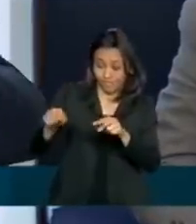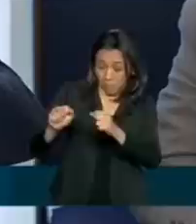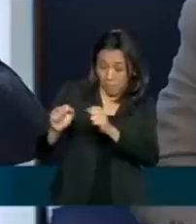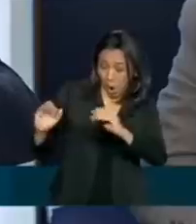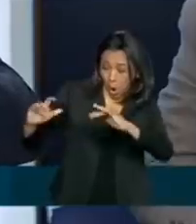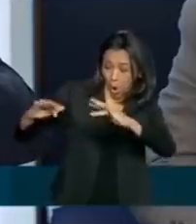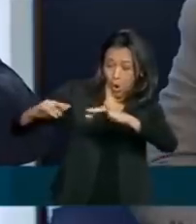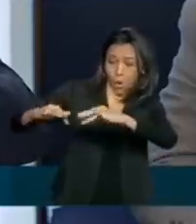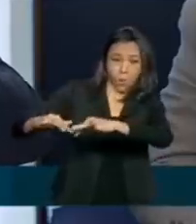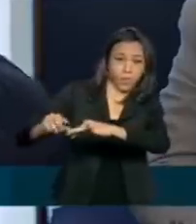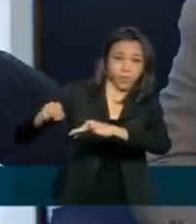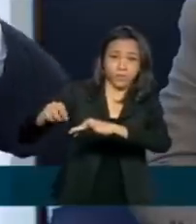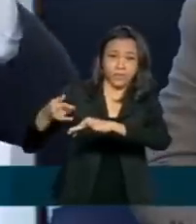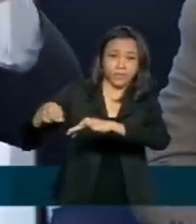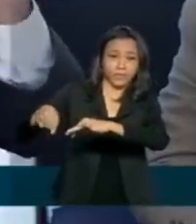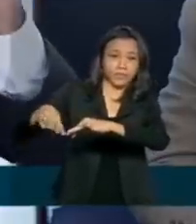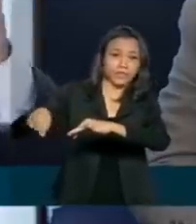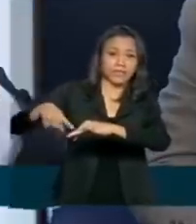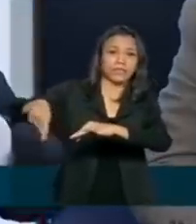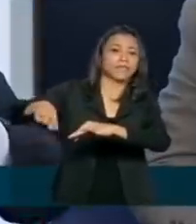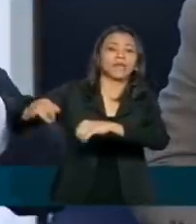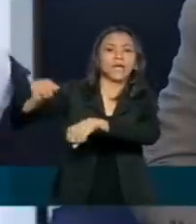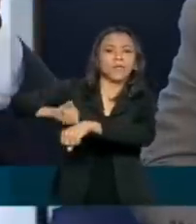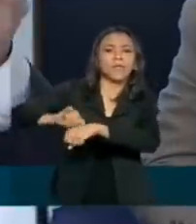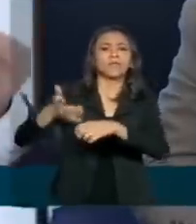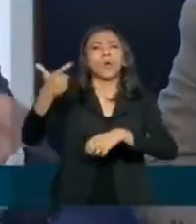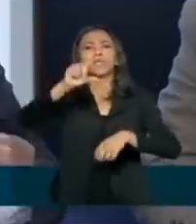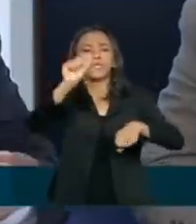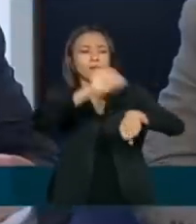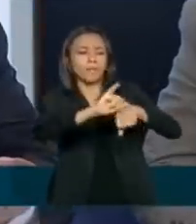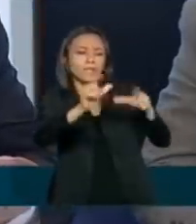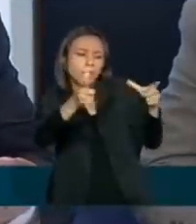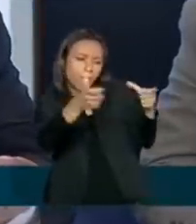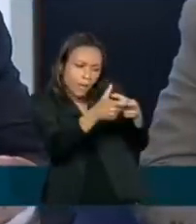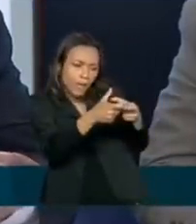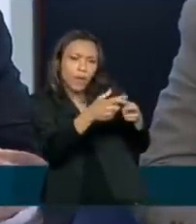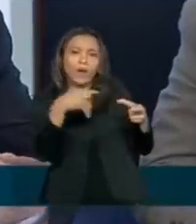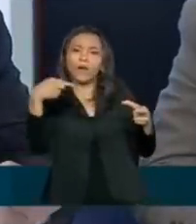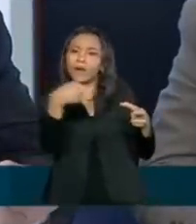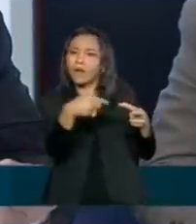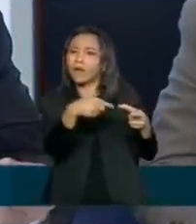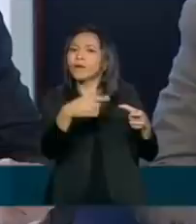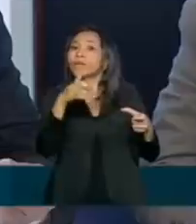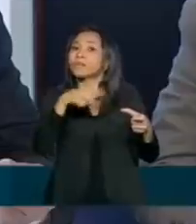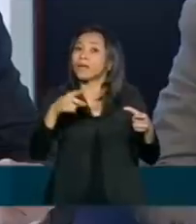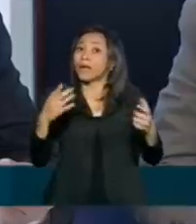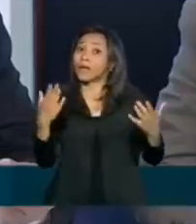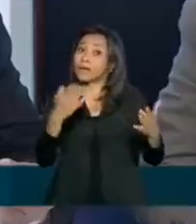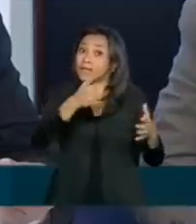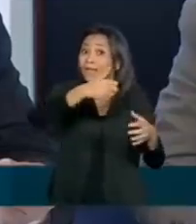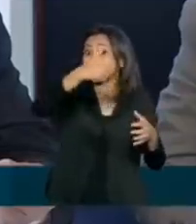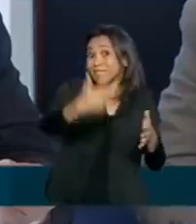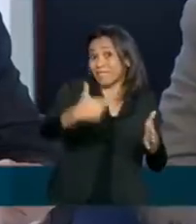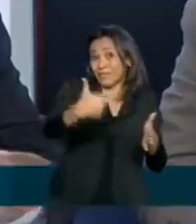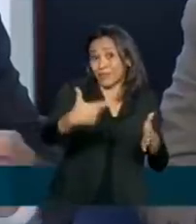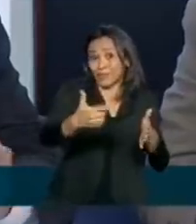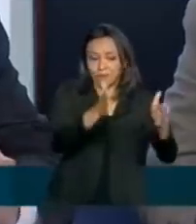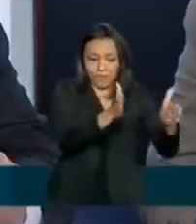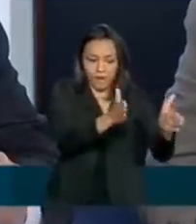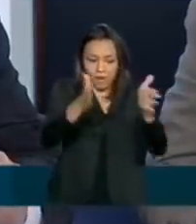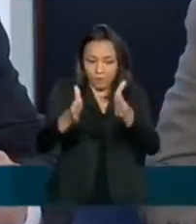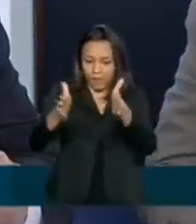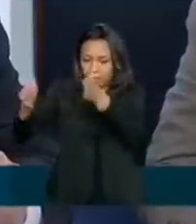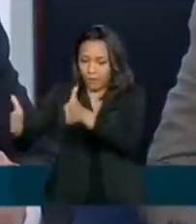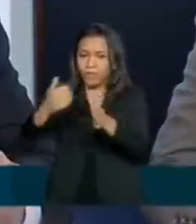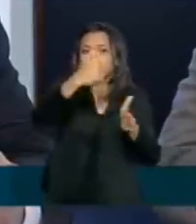grandes capitais do centro-norte, algumas capitais menores também estão ainda no meio da segunda etapa. mas o caminho